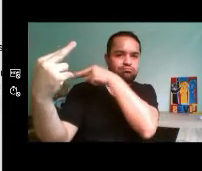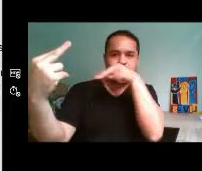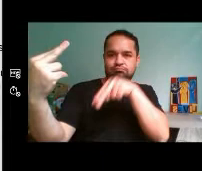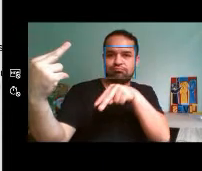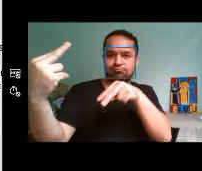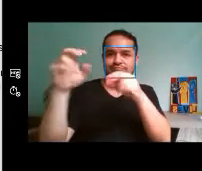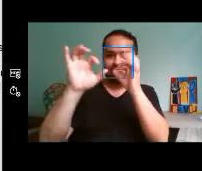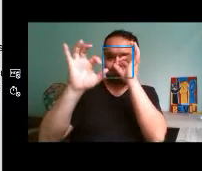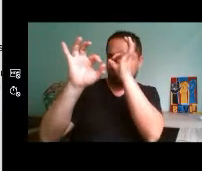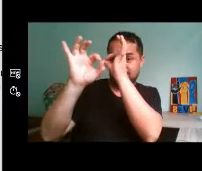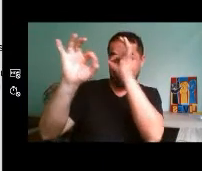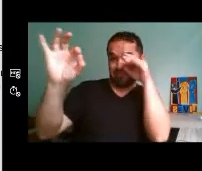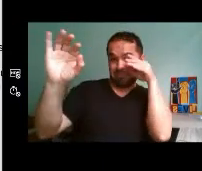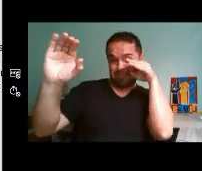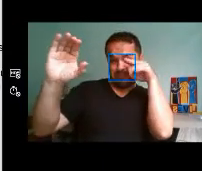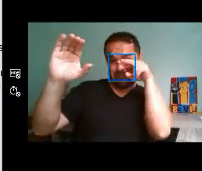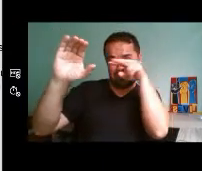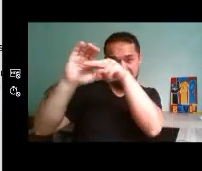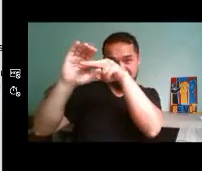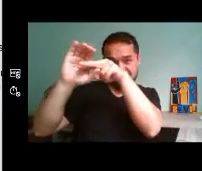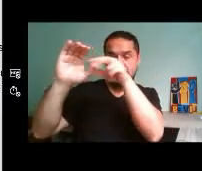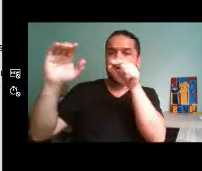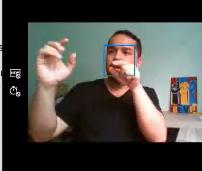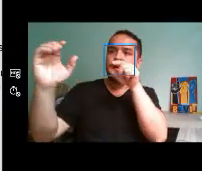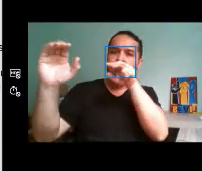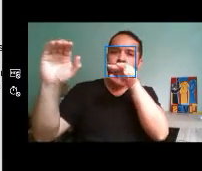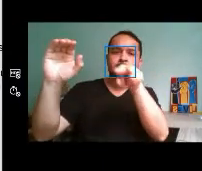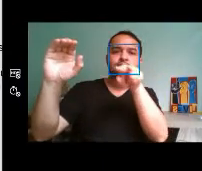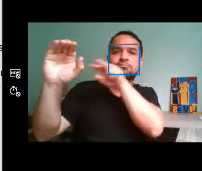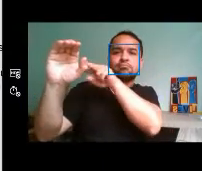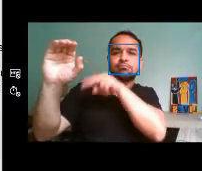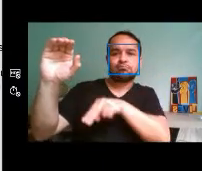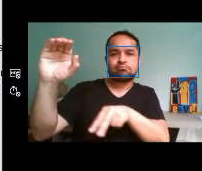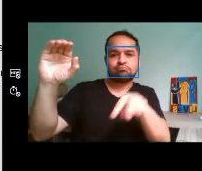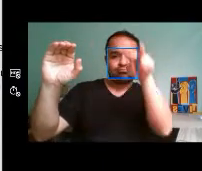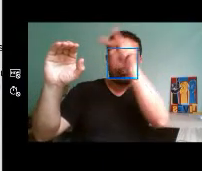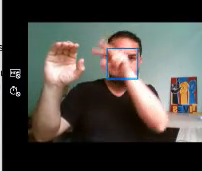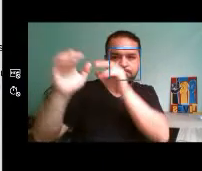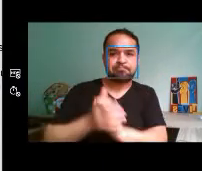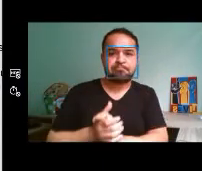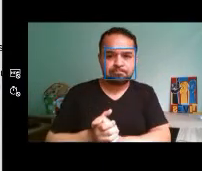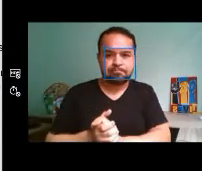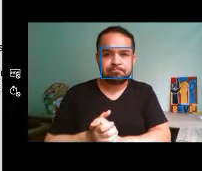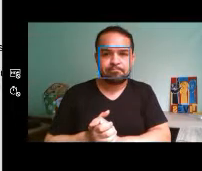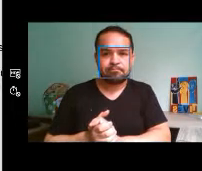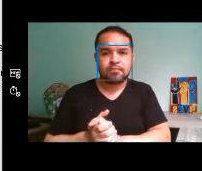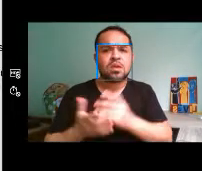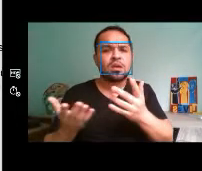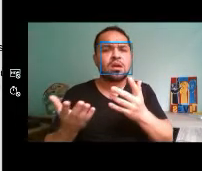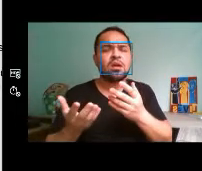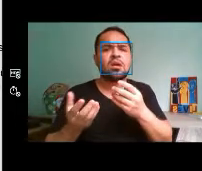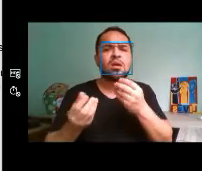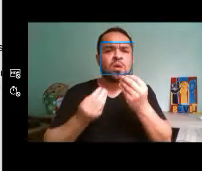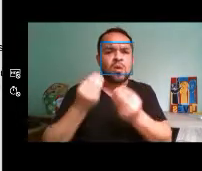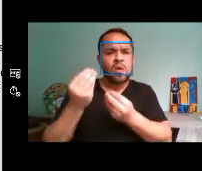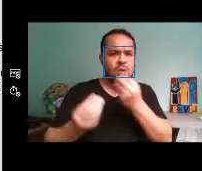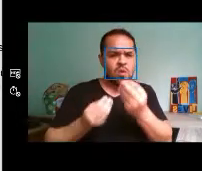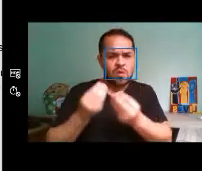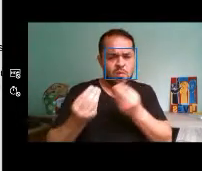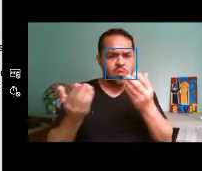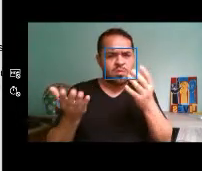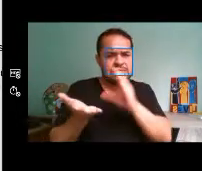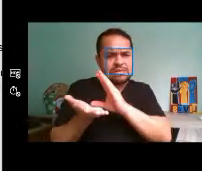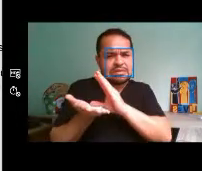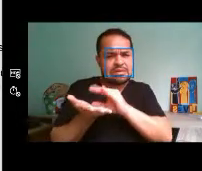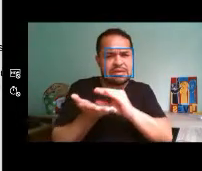fixo do olhar ali é no rosto do sinalizador. Quem faz a leitura dos sinais é a visão periférica e não a